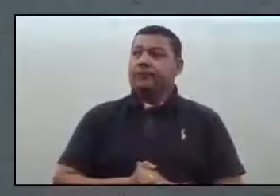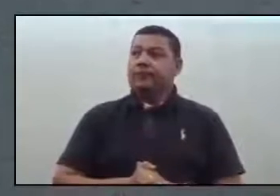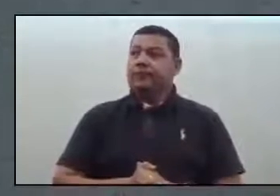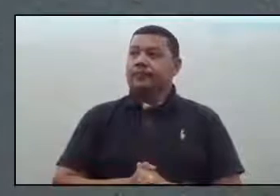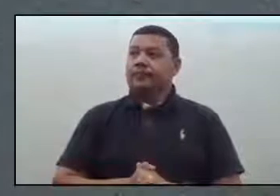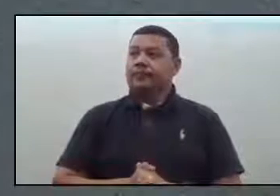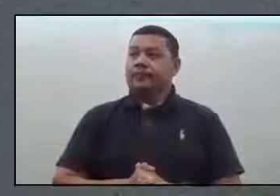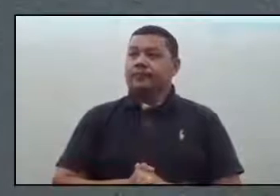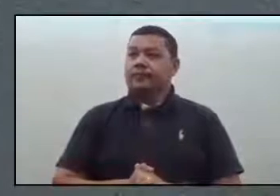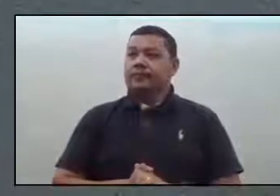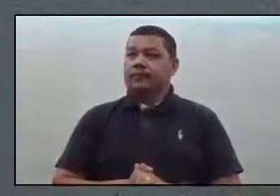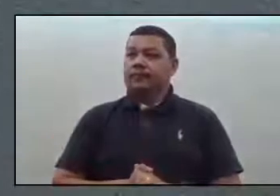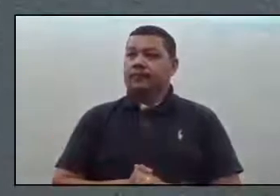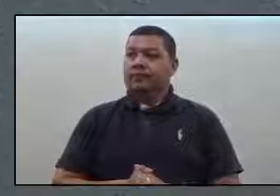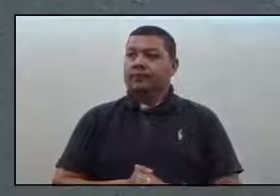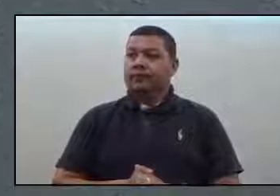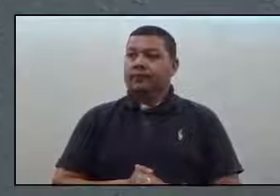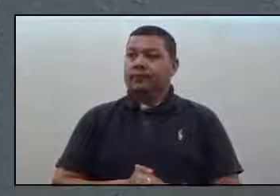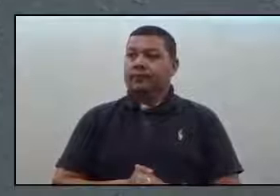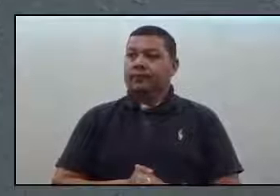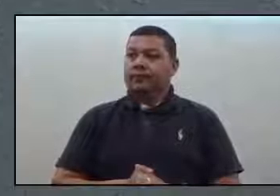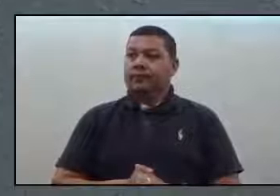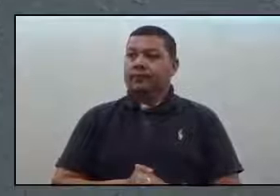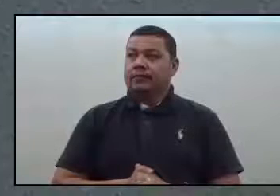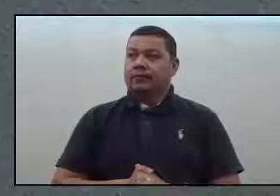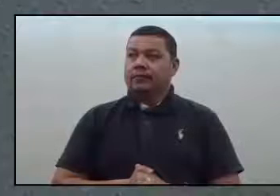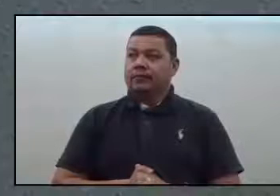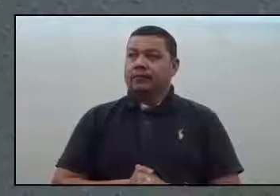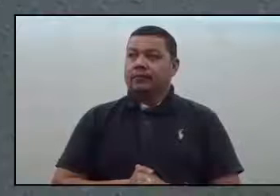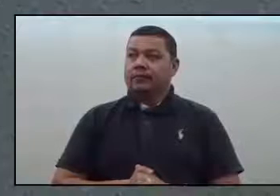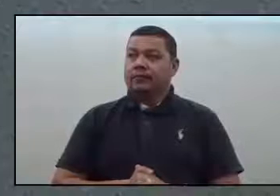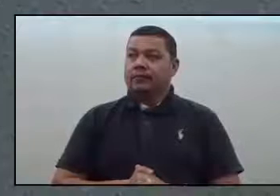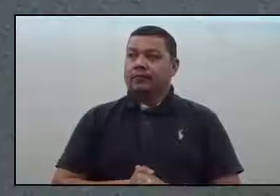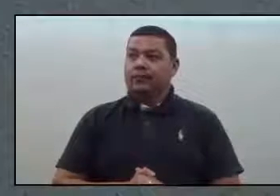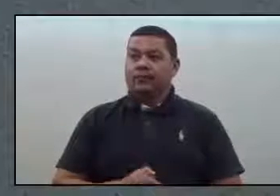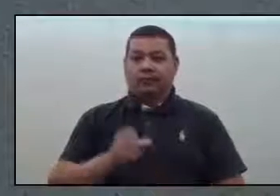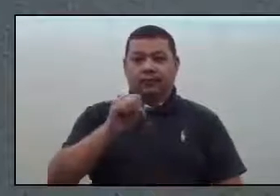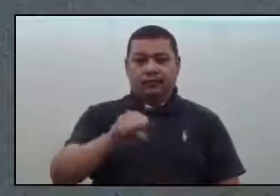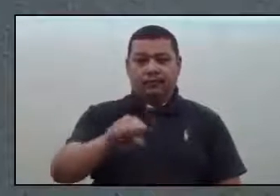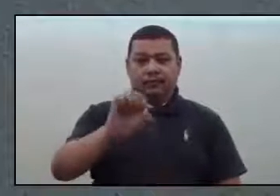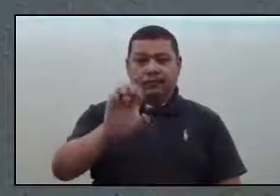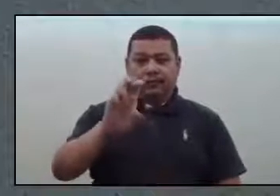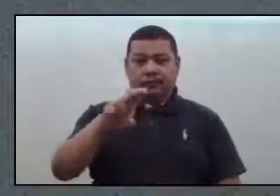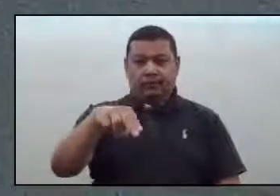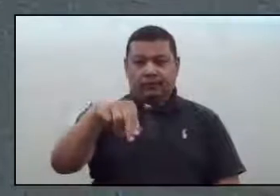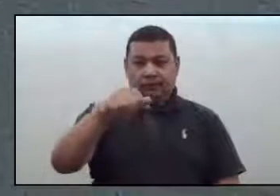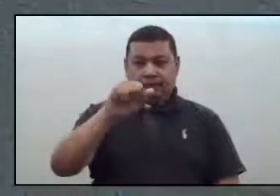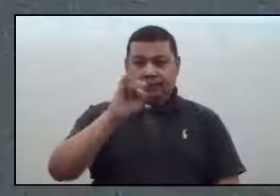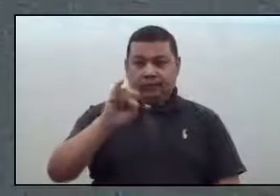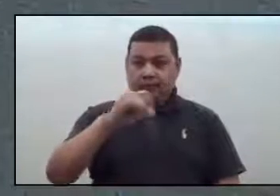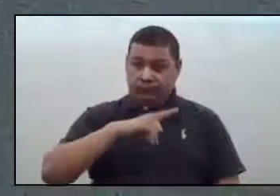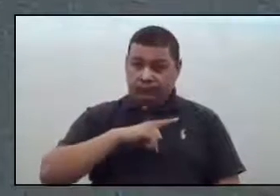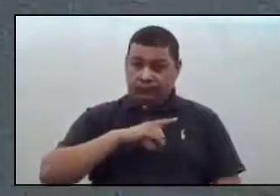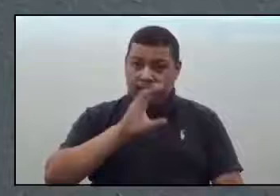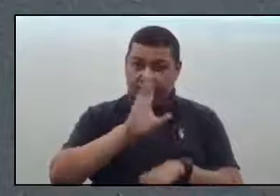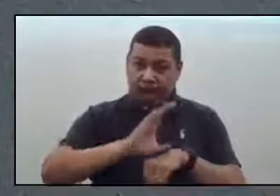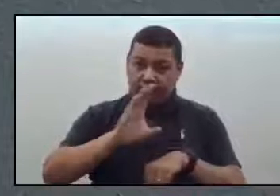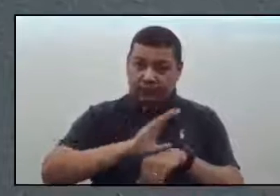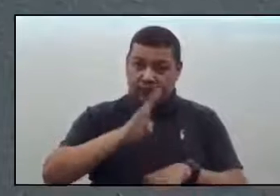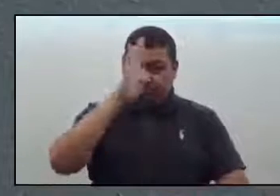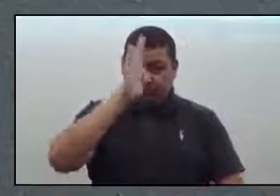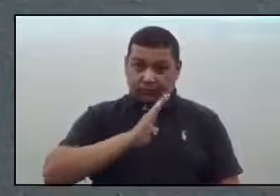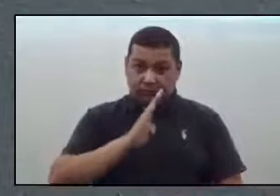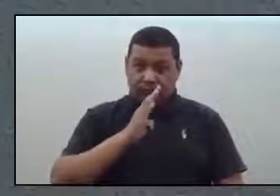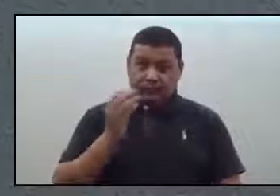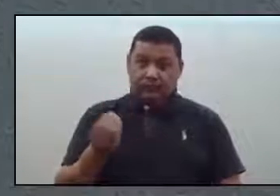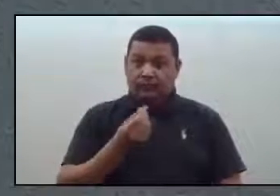aqui de Cacoal, gerenciado pela nossa amiga Neila, está oferecendo um curso gratuito de qualidade no